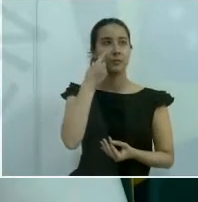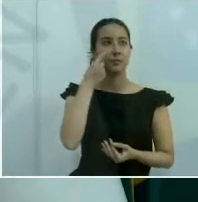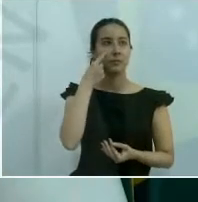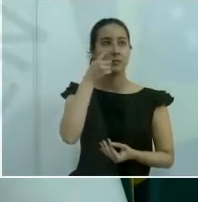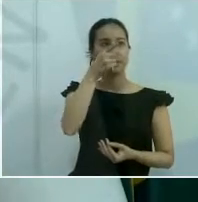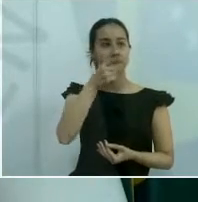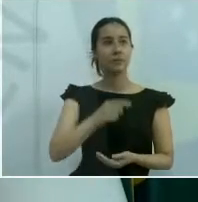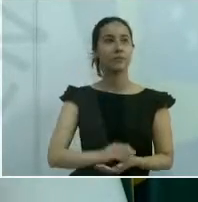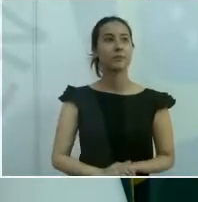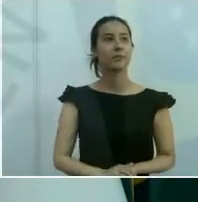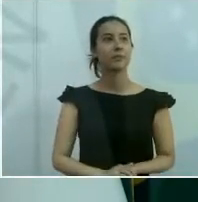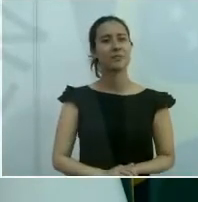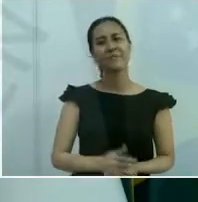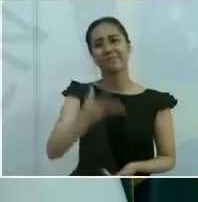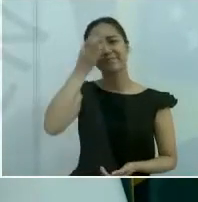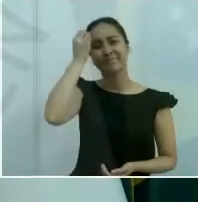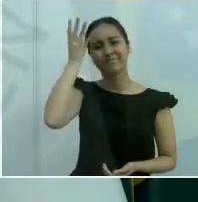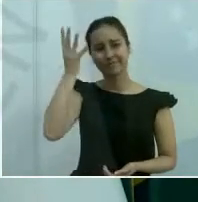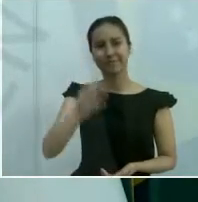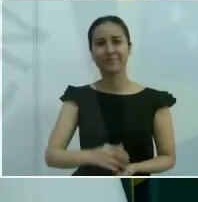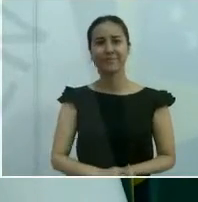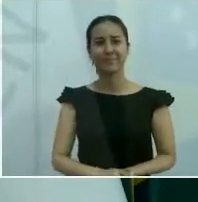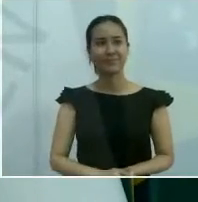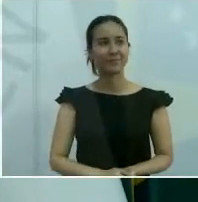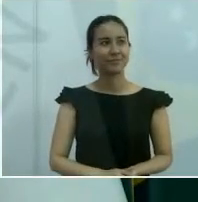não lembro mais